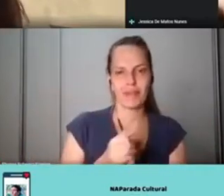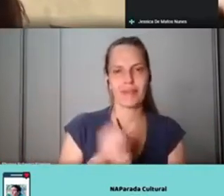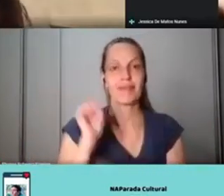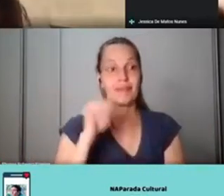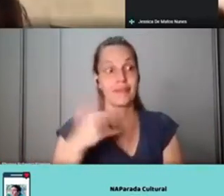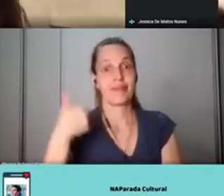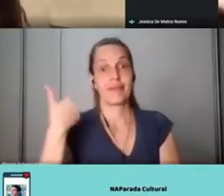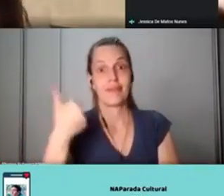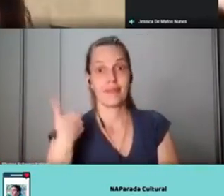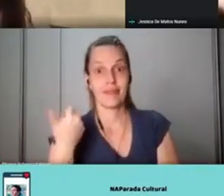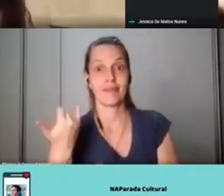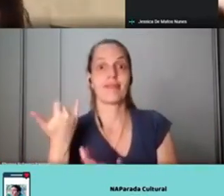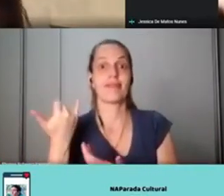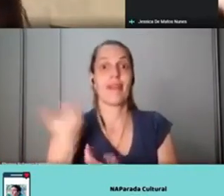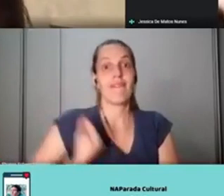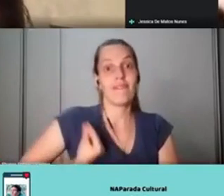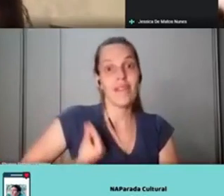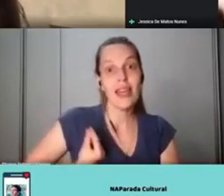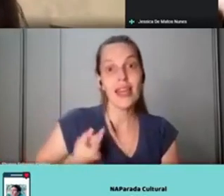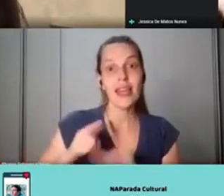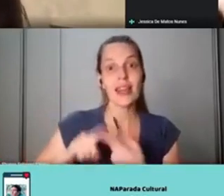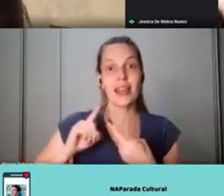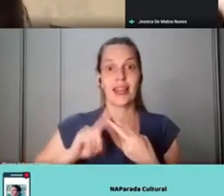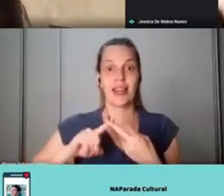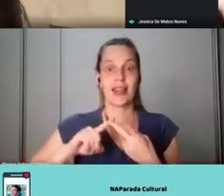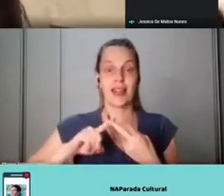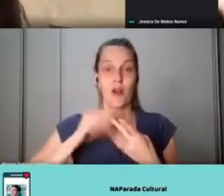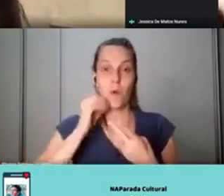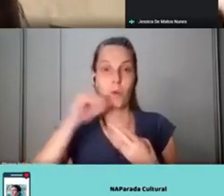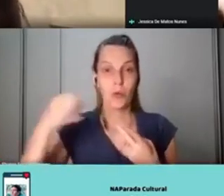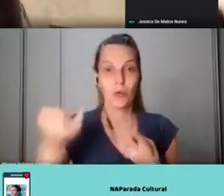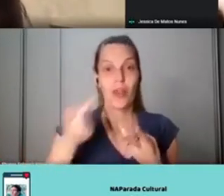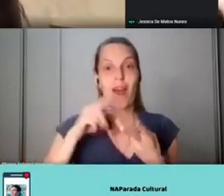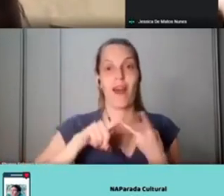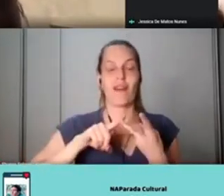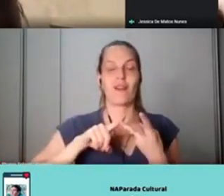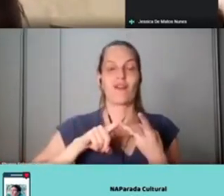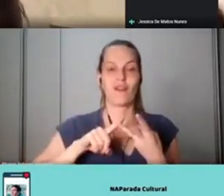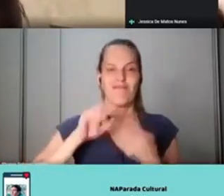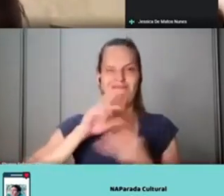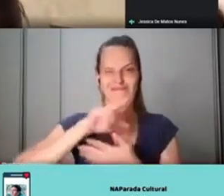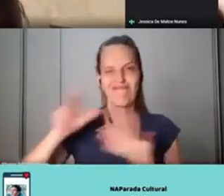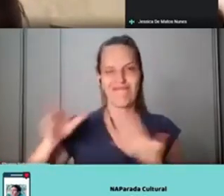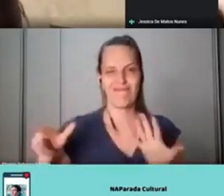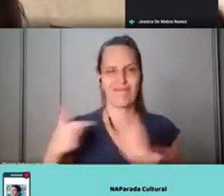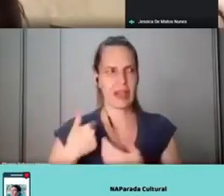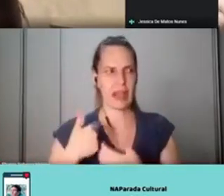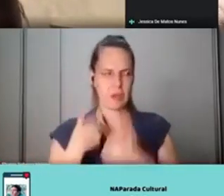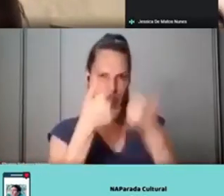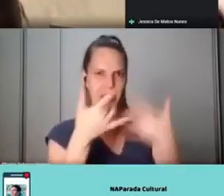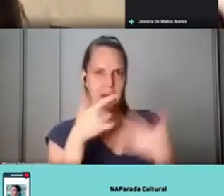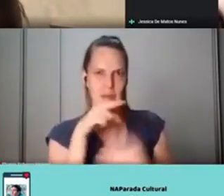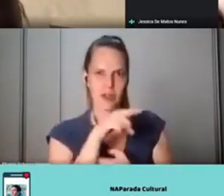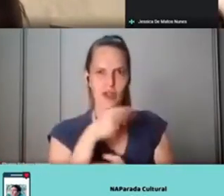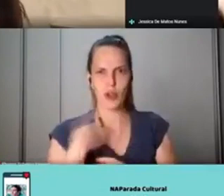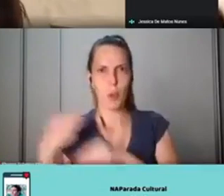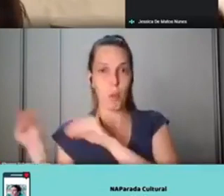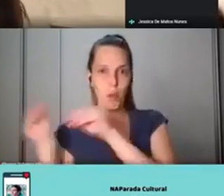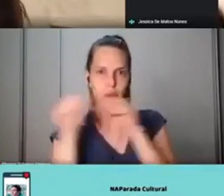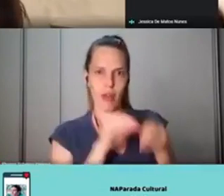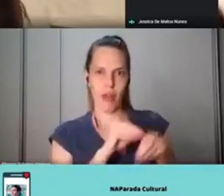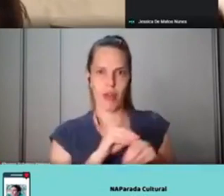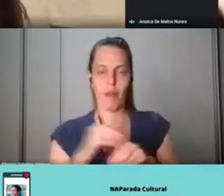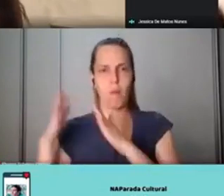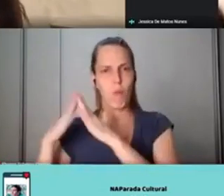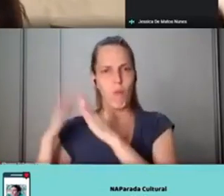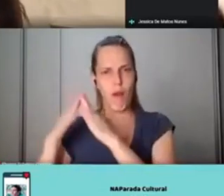realidades, oportunidades, né? E nem quando eu comentei contigo que eu me mudei, eu morava numa cidade próxima de Porto Alegre e